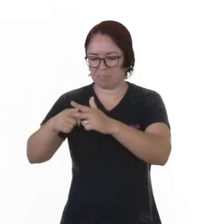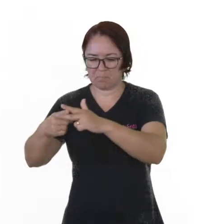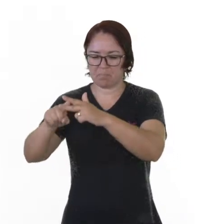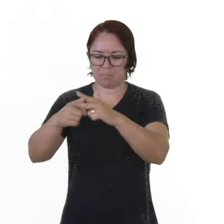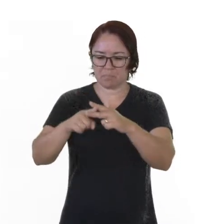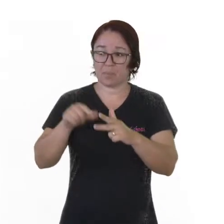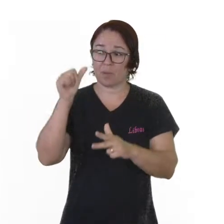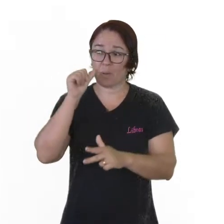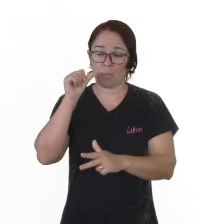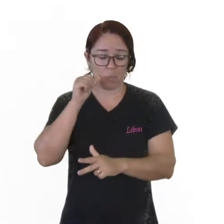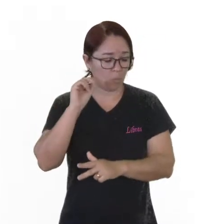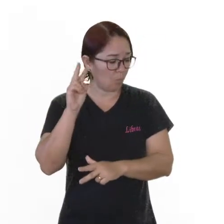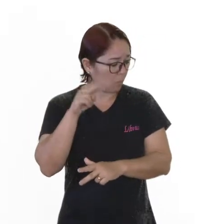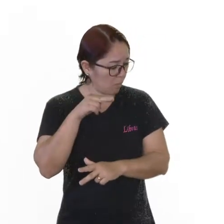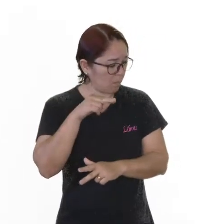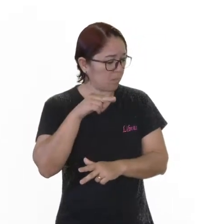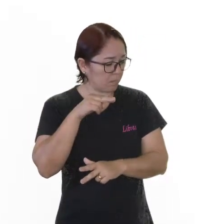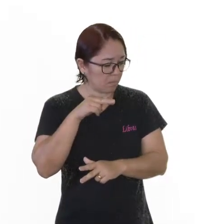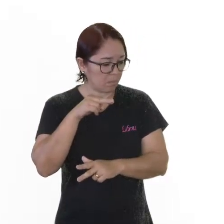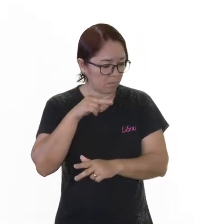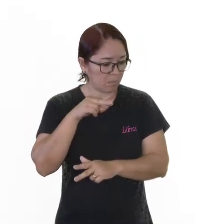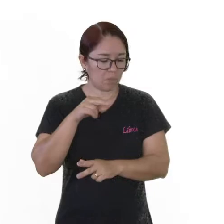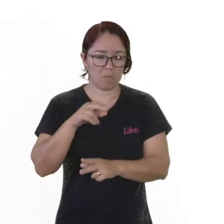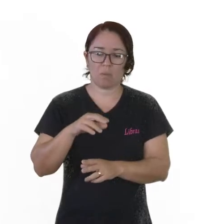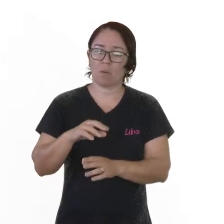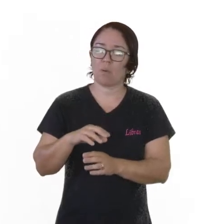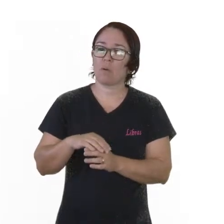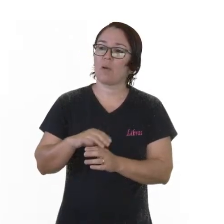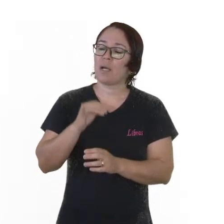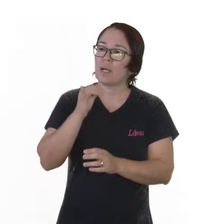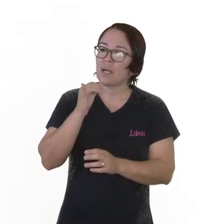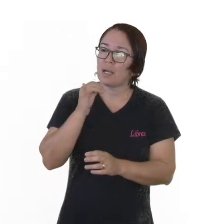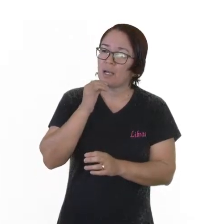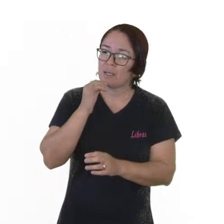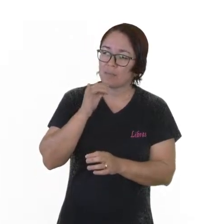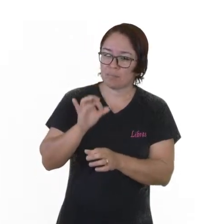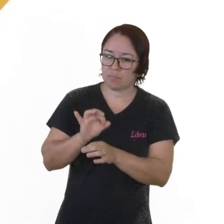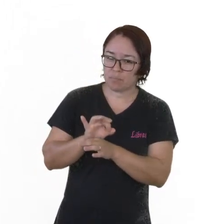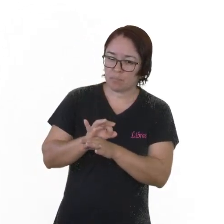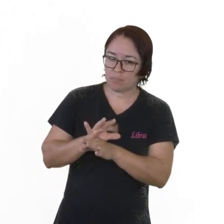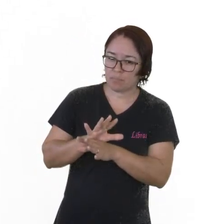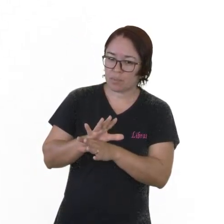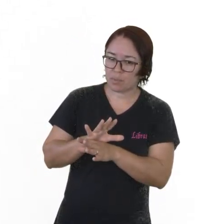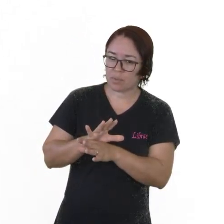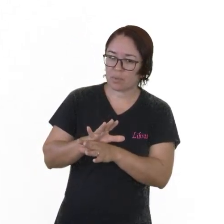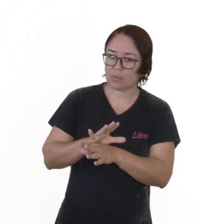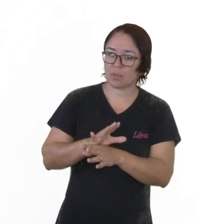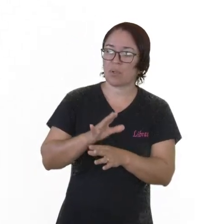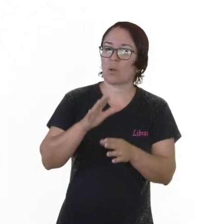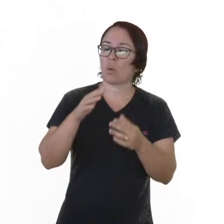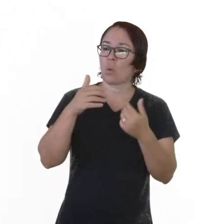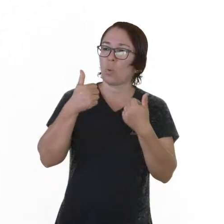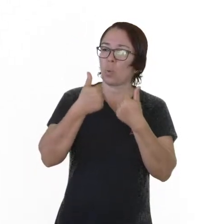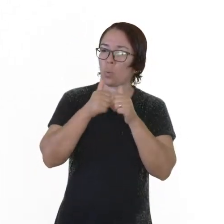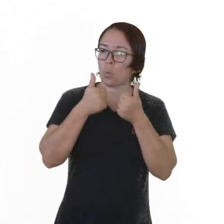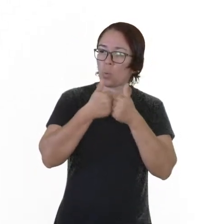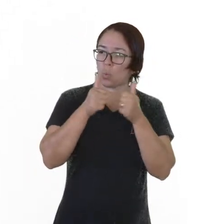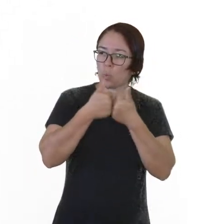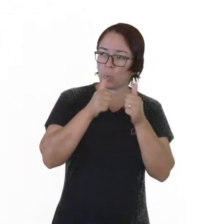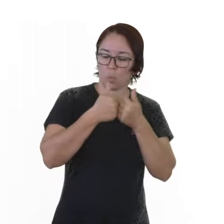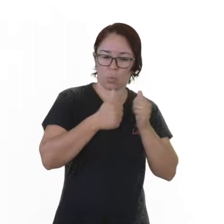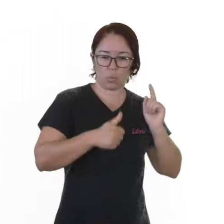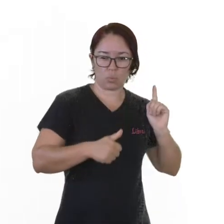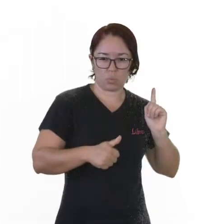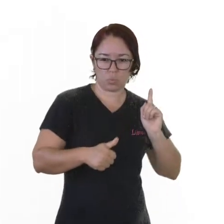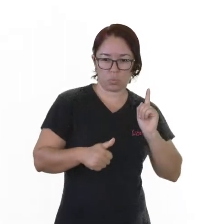moça. Terminou no momento em que chegava o ônibus, que a moça estava esperando. Ele